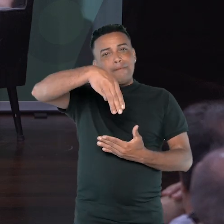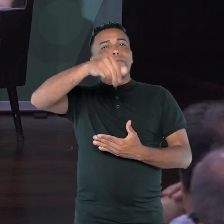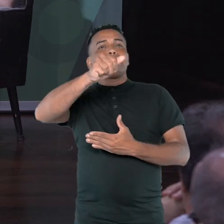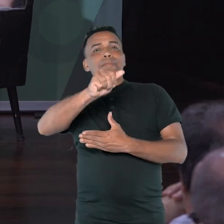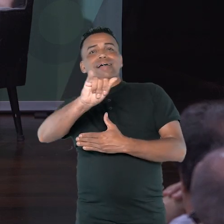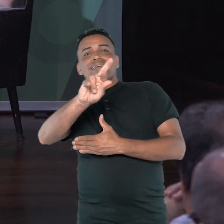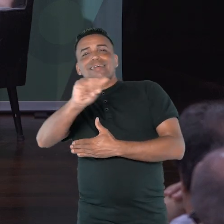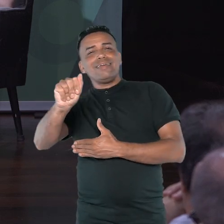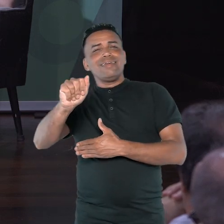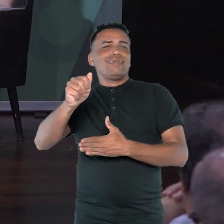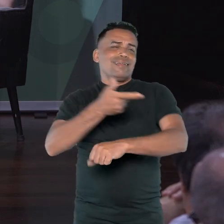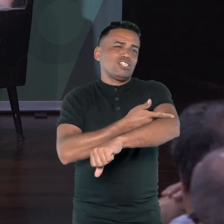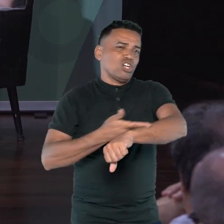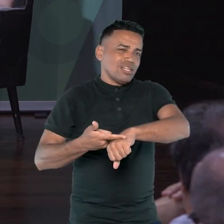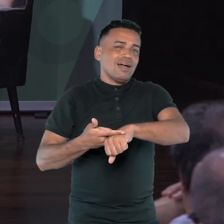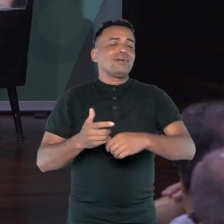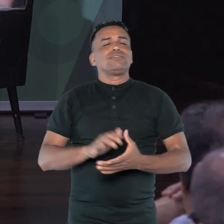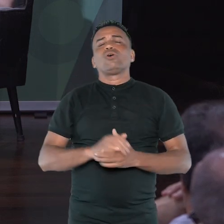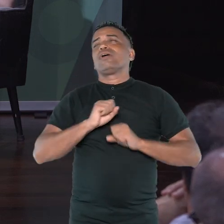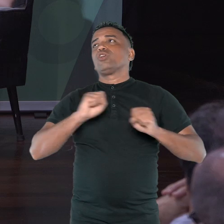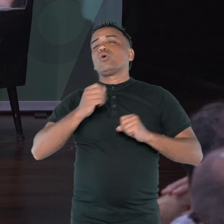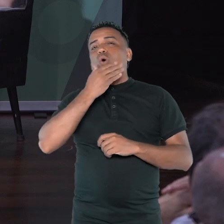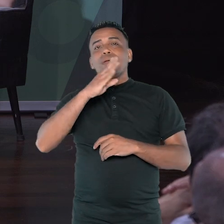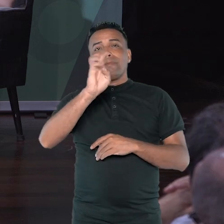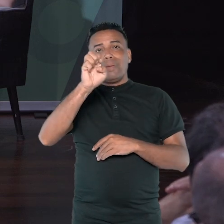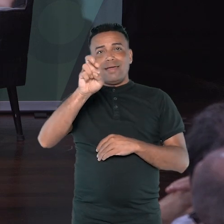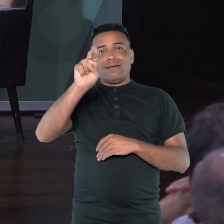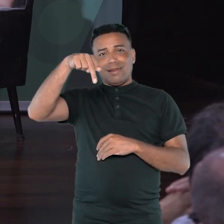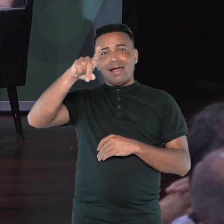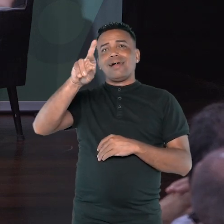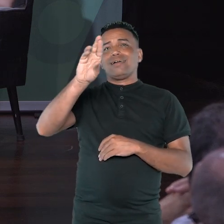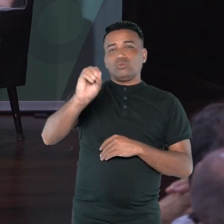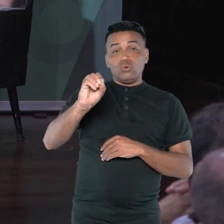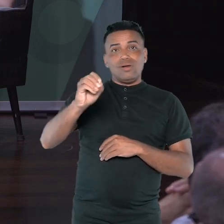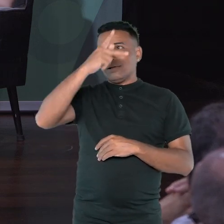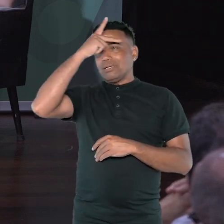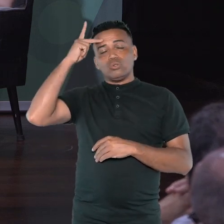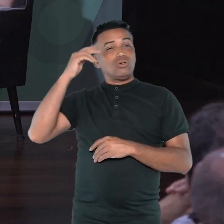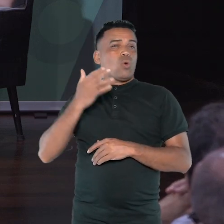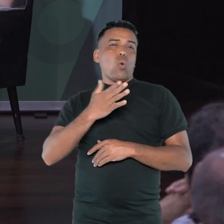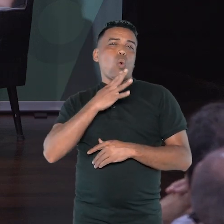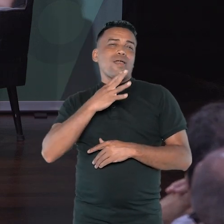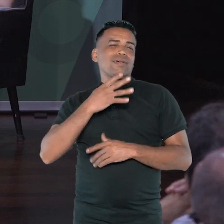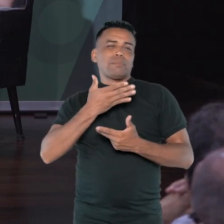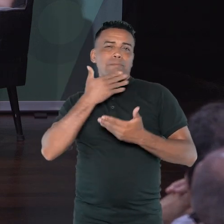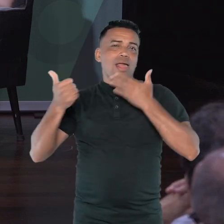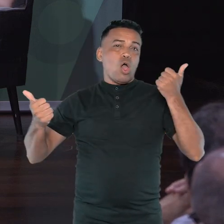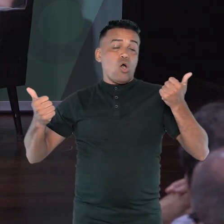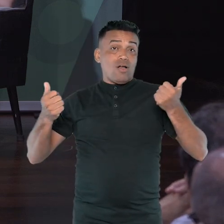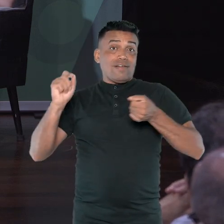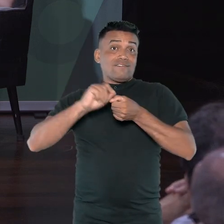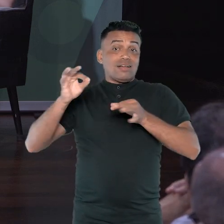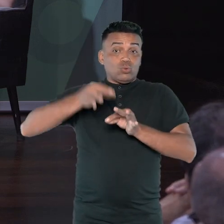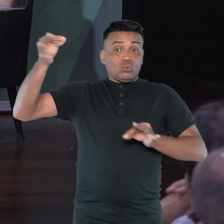aqui. Eu gosto muito do Bernard Shaw, quando diz que das pessoas que eu conheço, a mais sensata é o meu alfaiate, porque ele toma as minhas medidas toda vez que eu vou